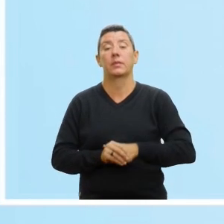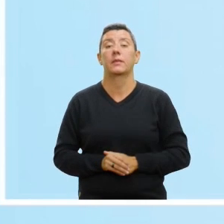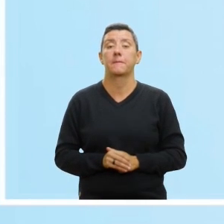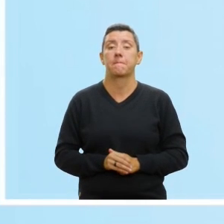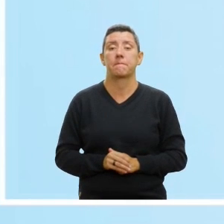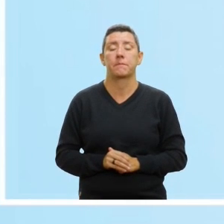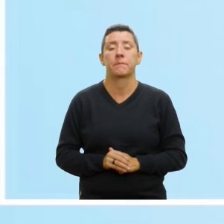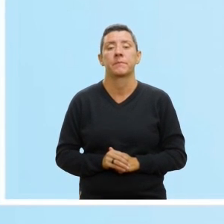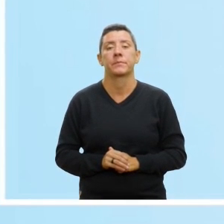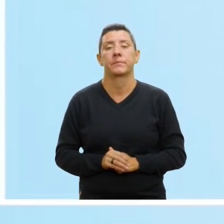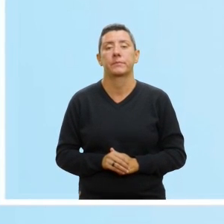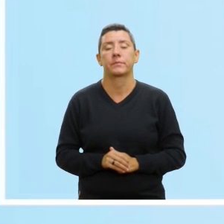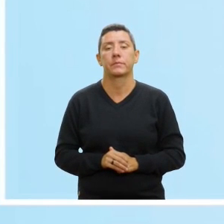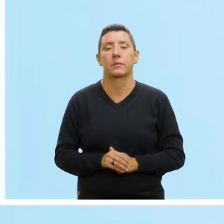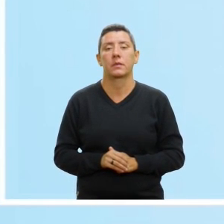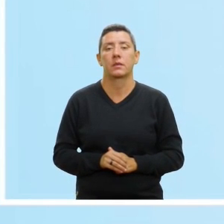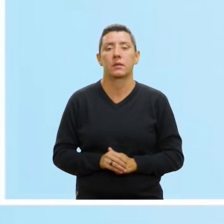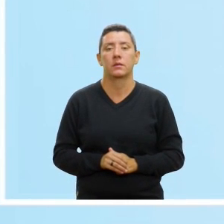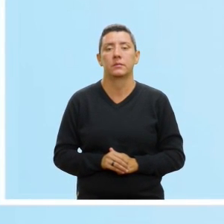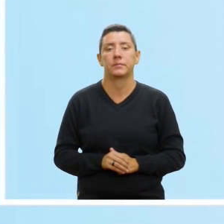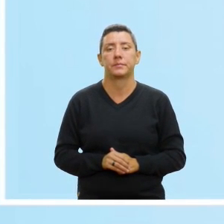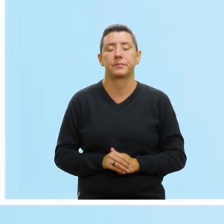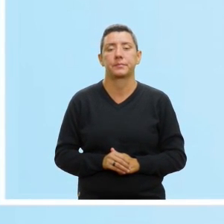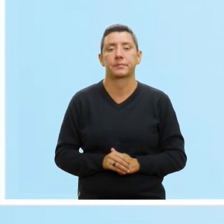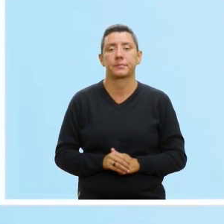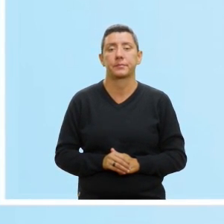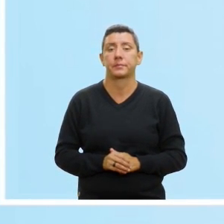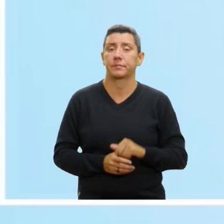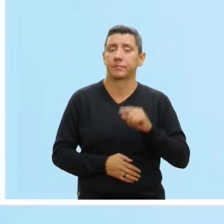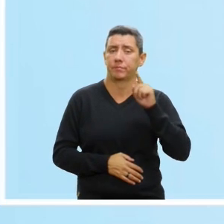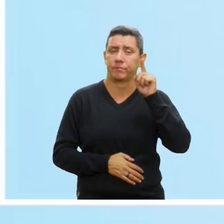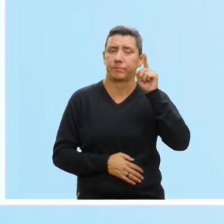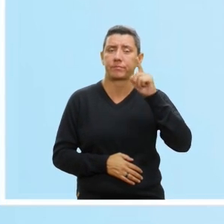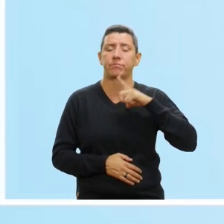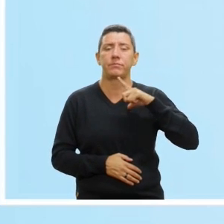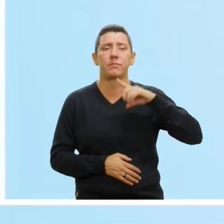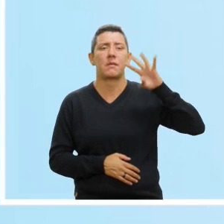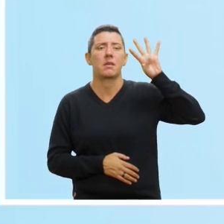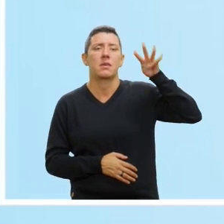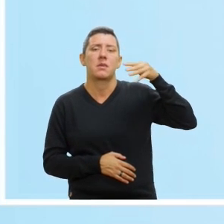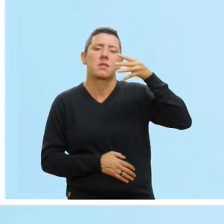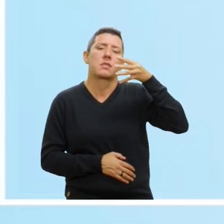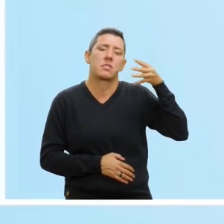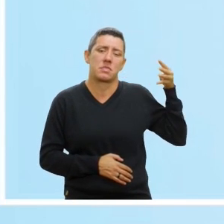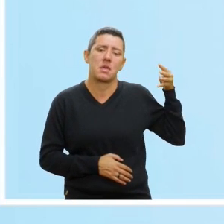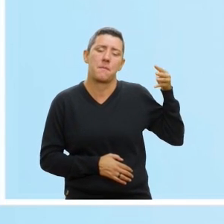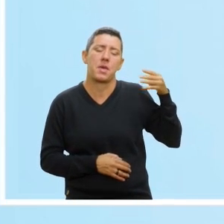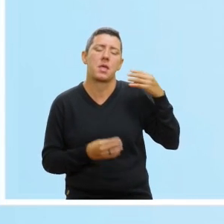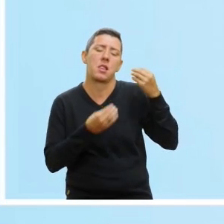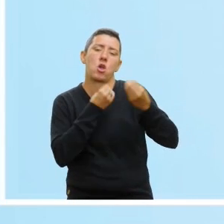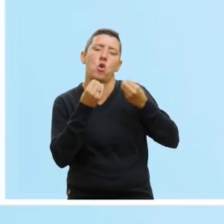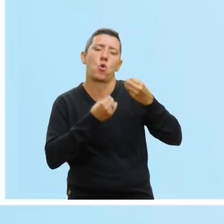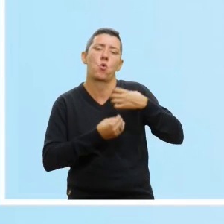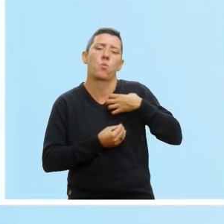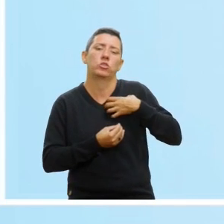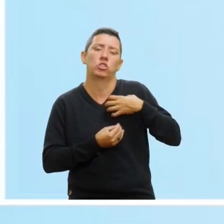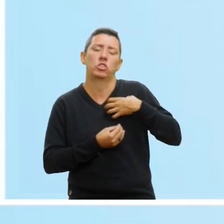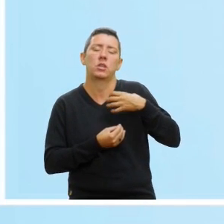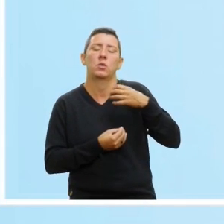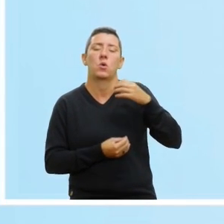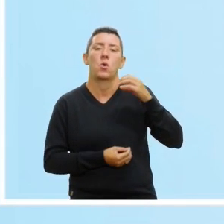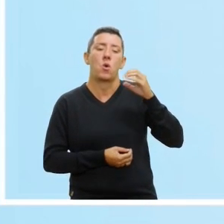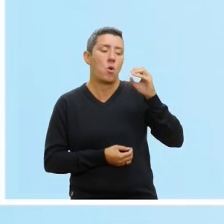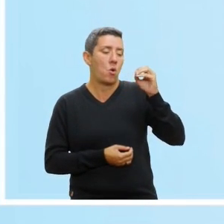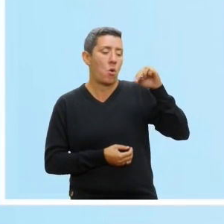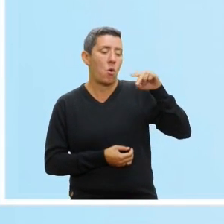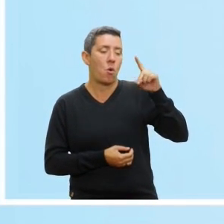Aqui a gente tem um quadro, uma tabela aqui de ondas para mostrar um pouco qual é